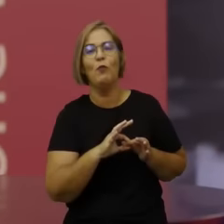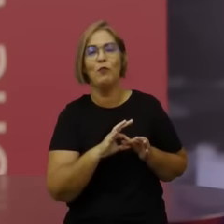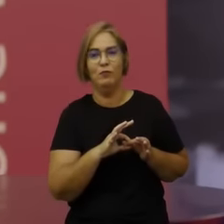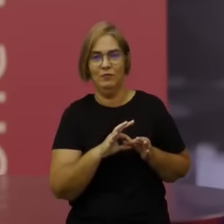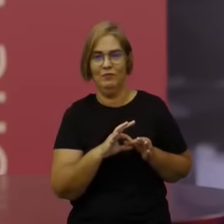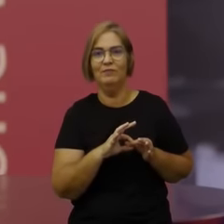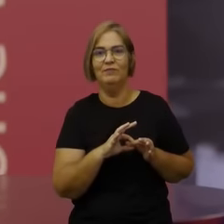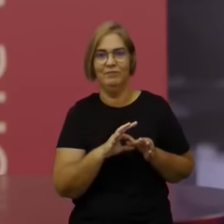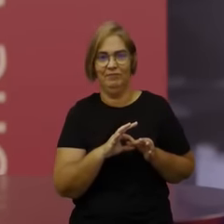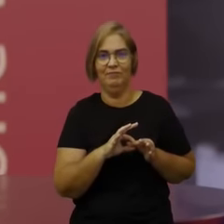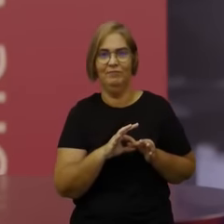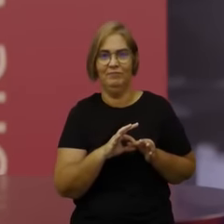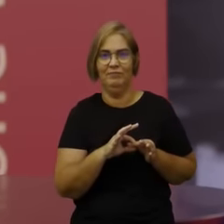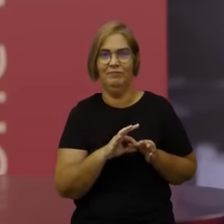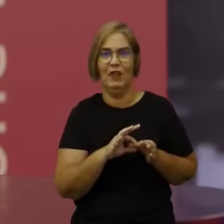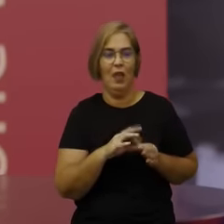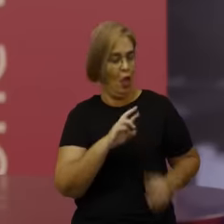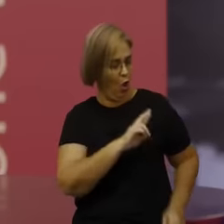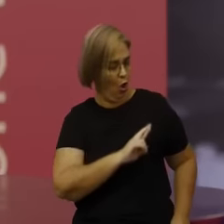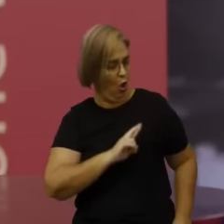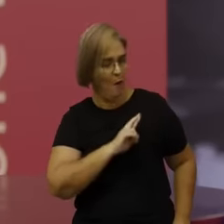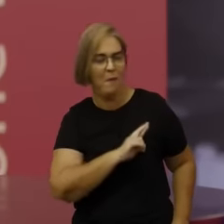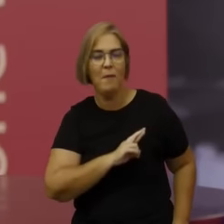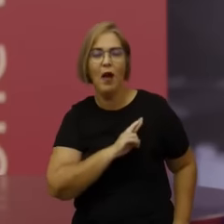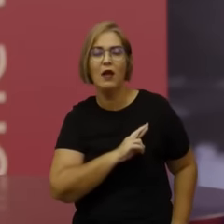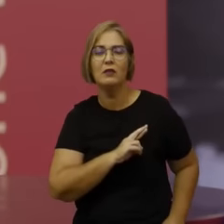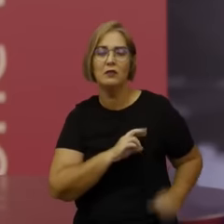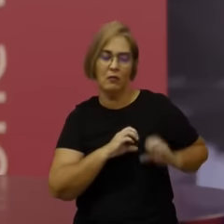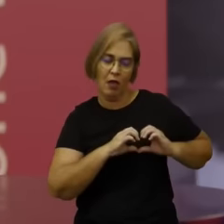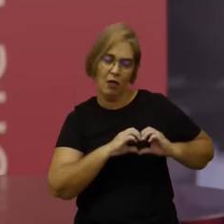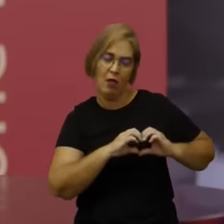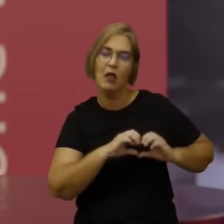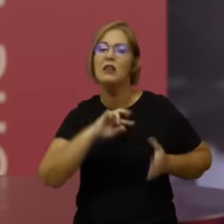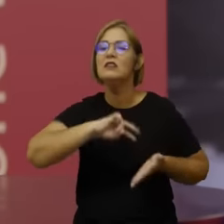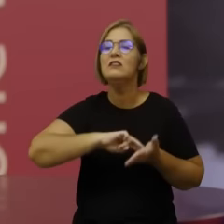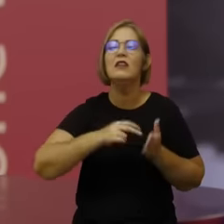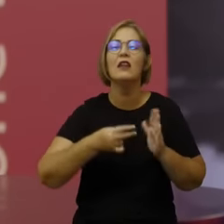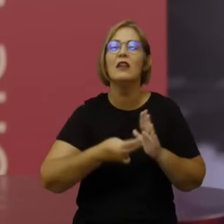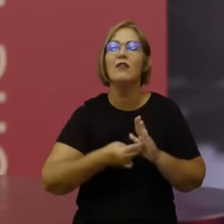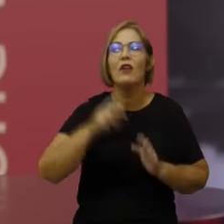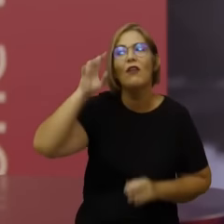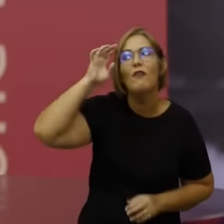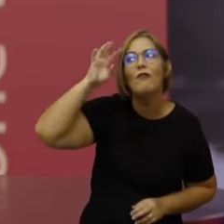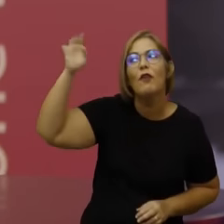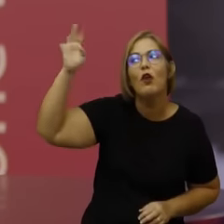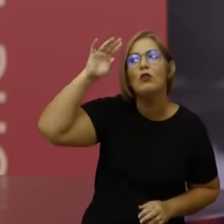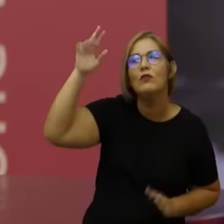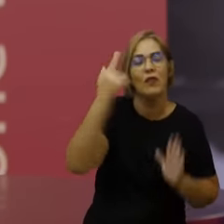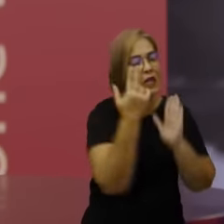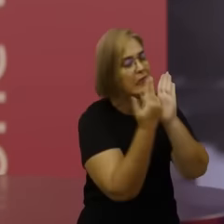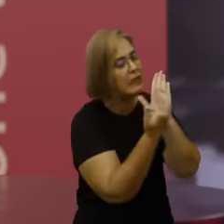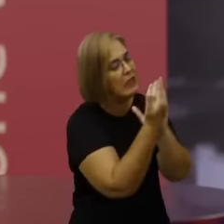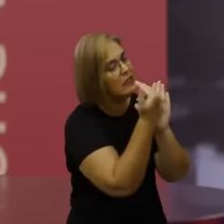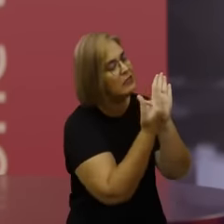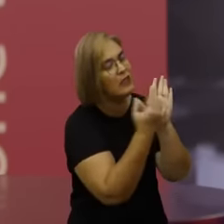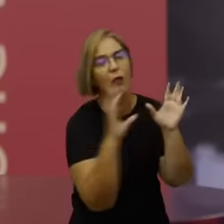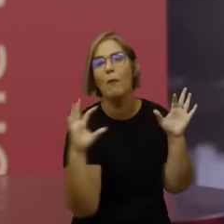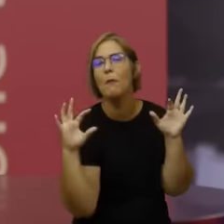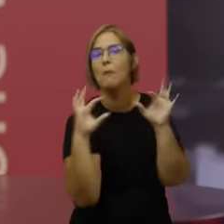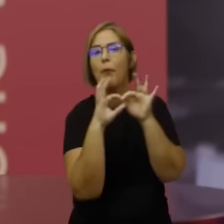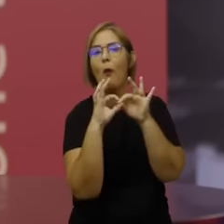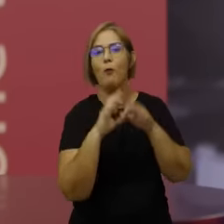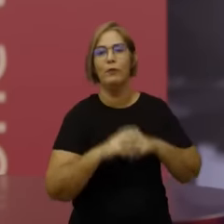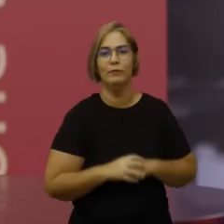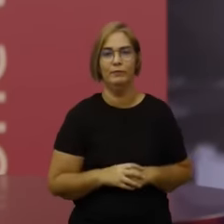posta em imagens, né? Eh, então, eh, vamos nos voltar um